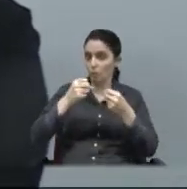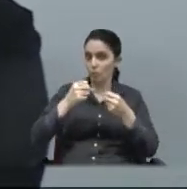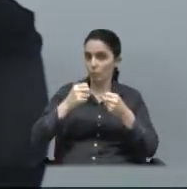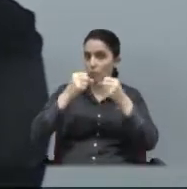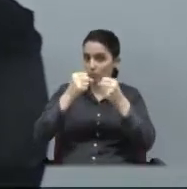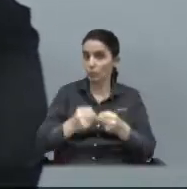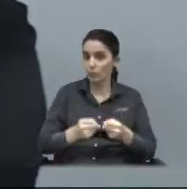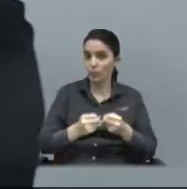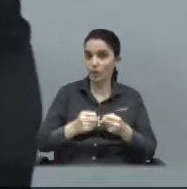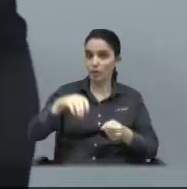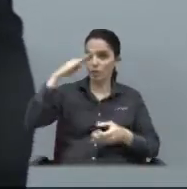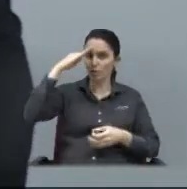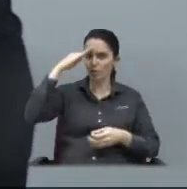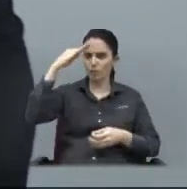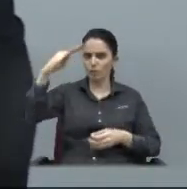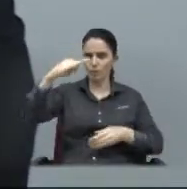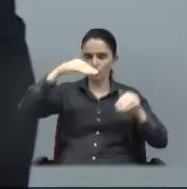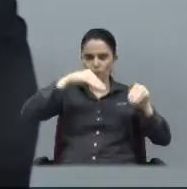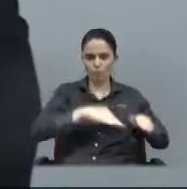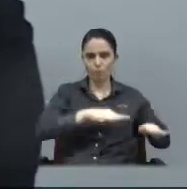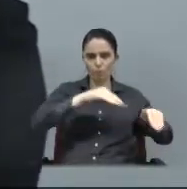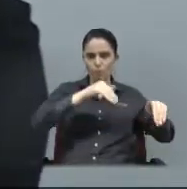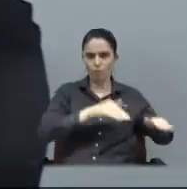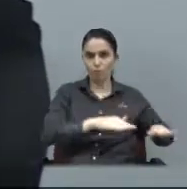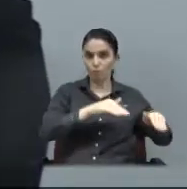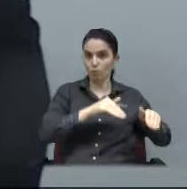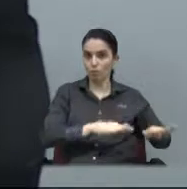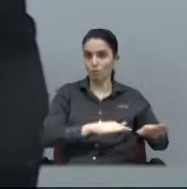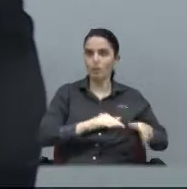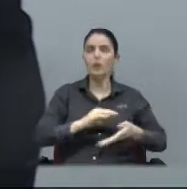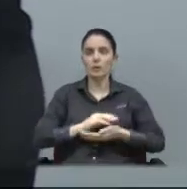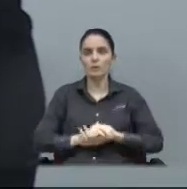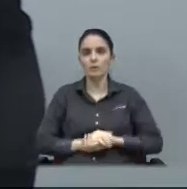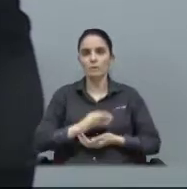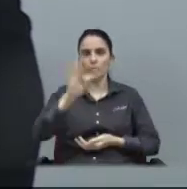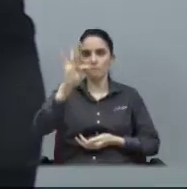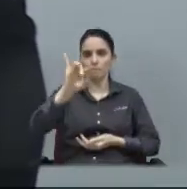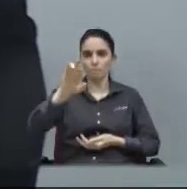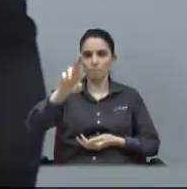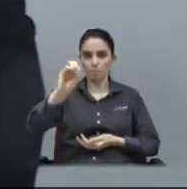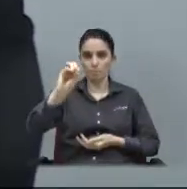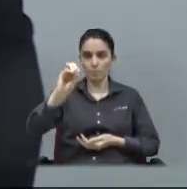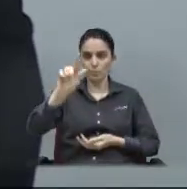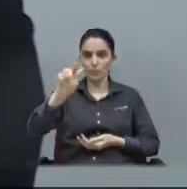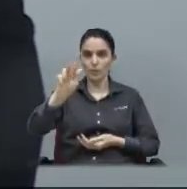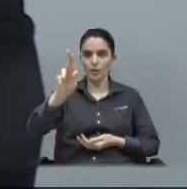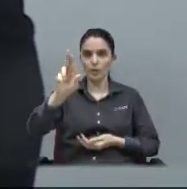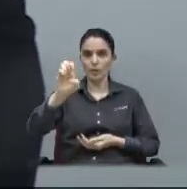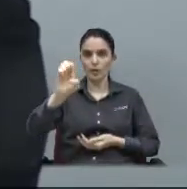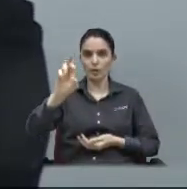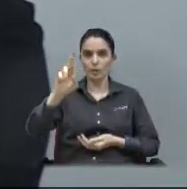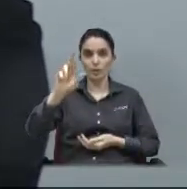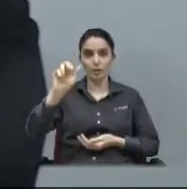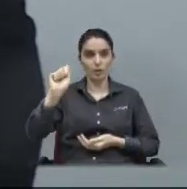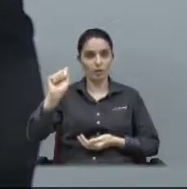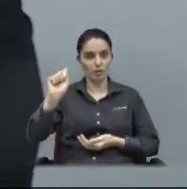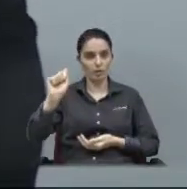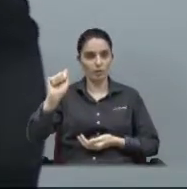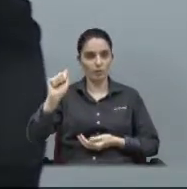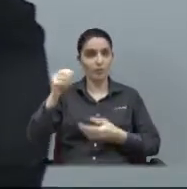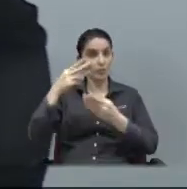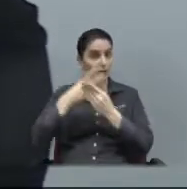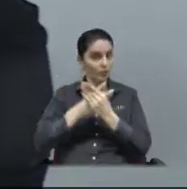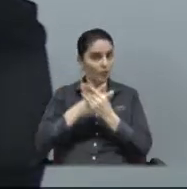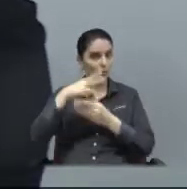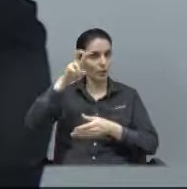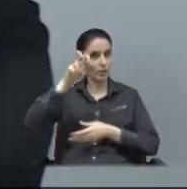recente e então hoje para nós enquanto mulheres aqui somos cinco mulheres é uma alegria